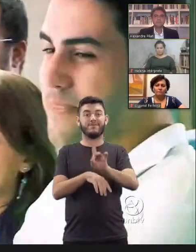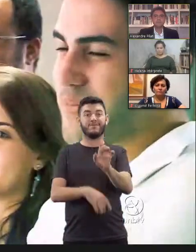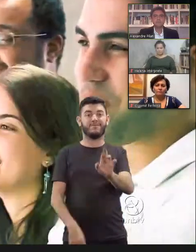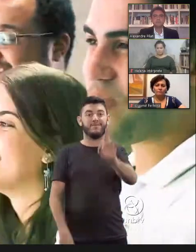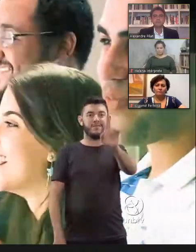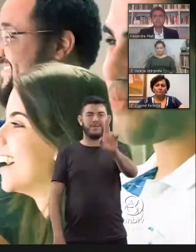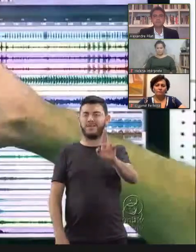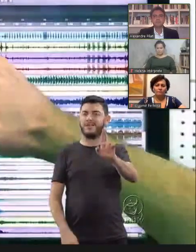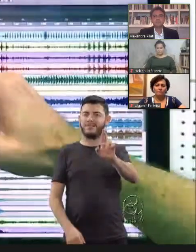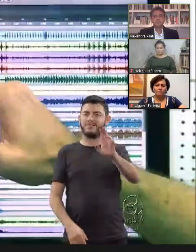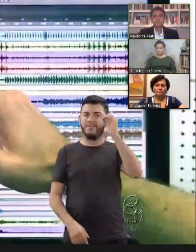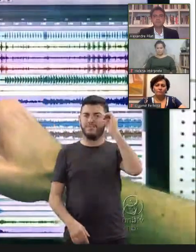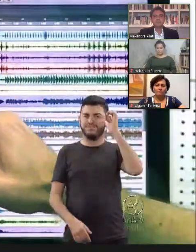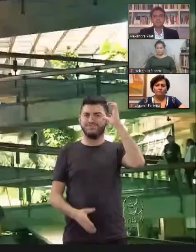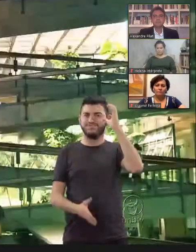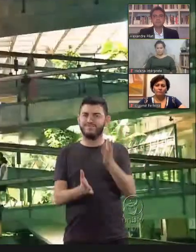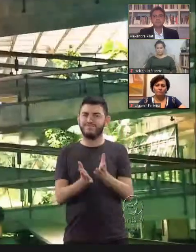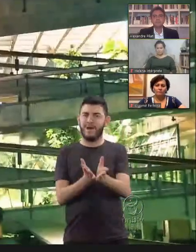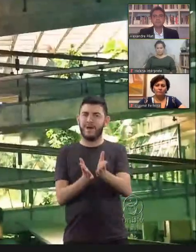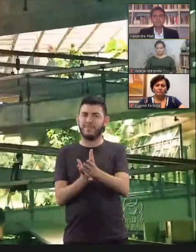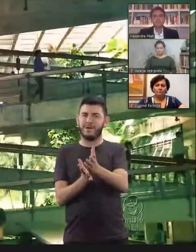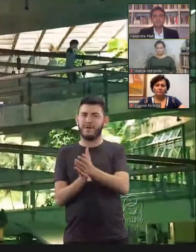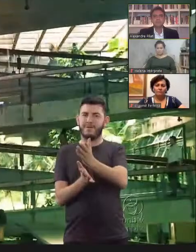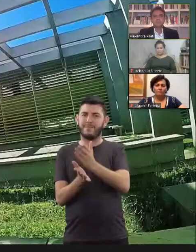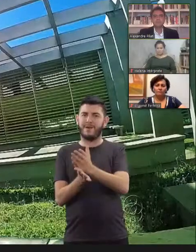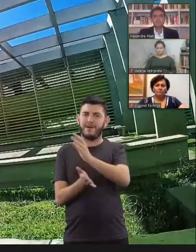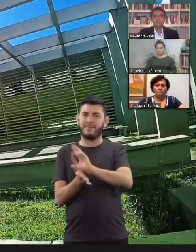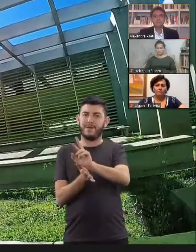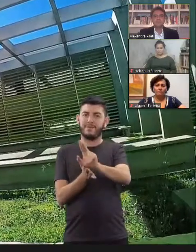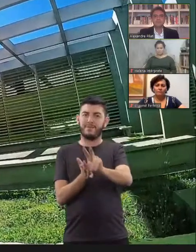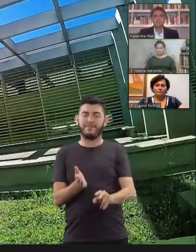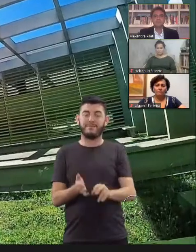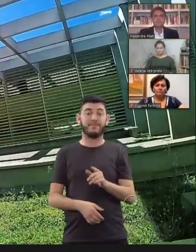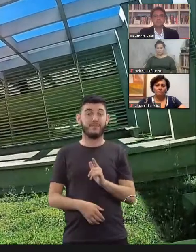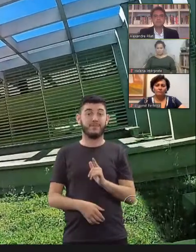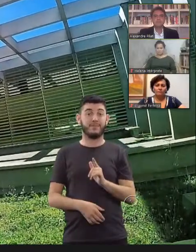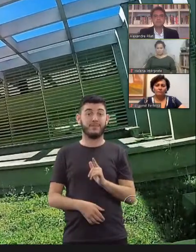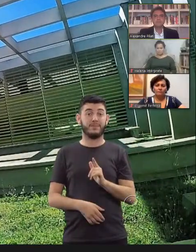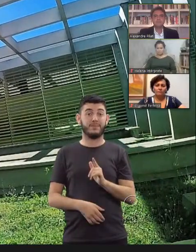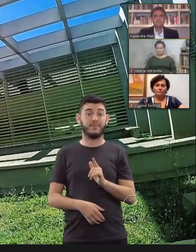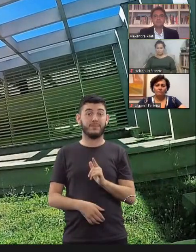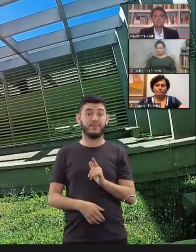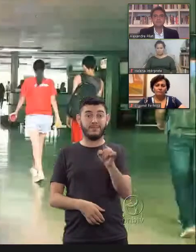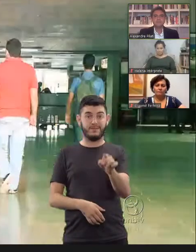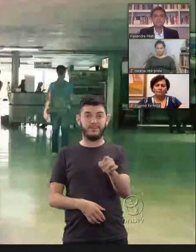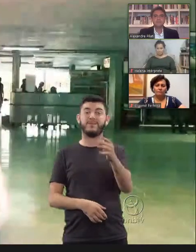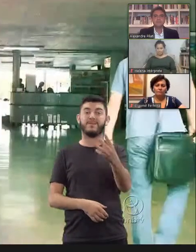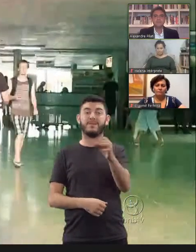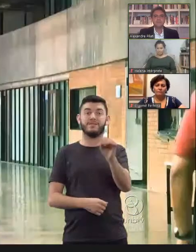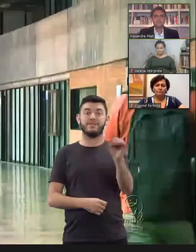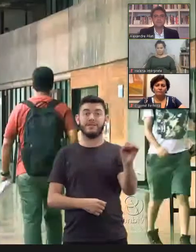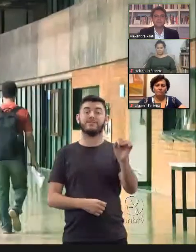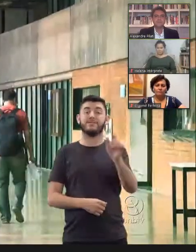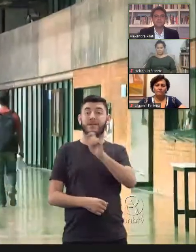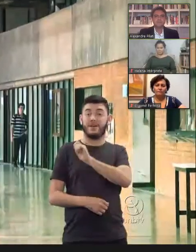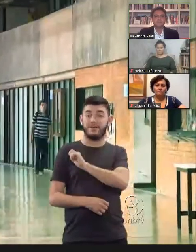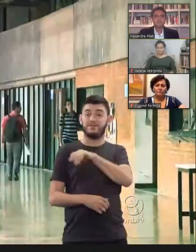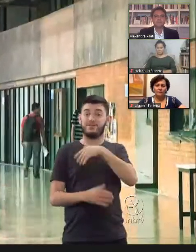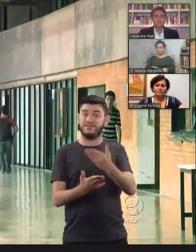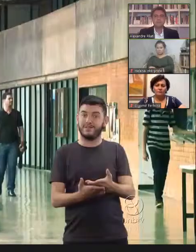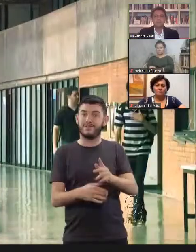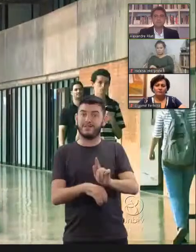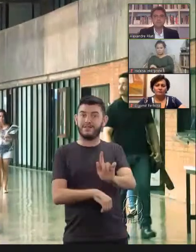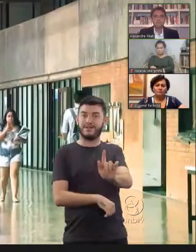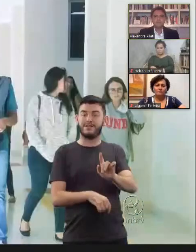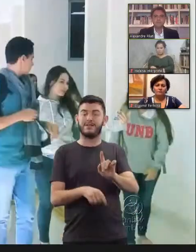doutorado em todas as áreas do conhecimento. são 44.300 alunos